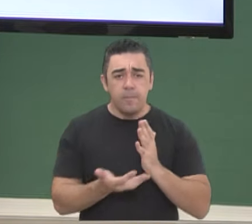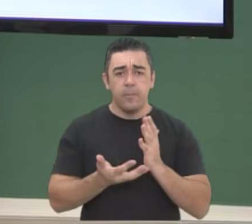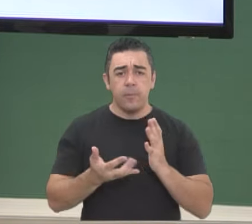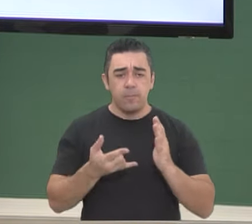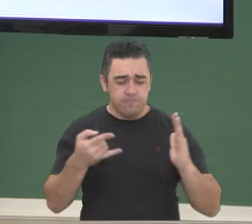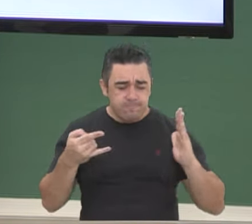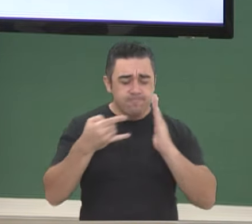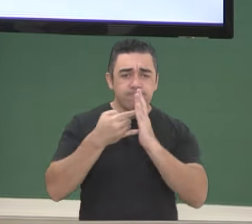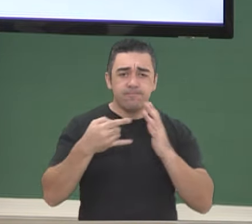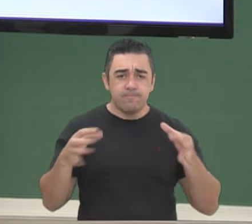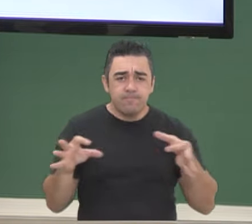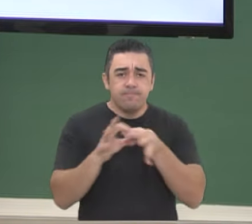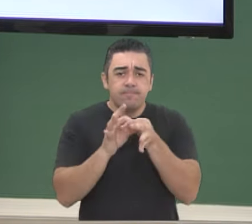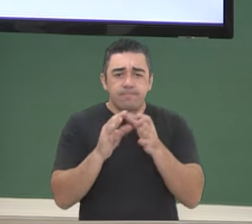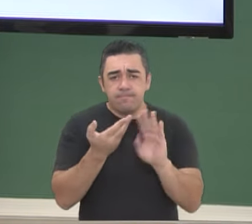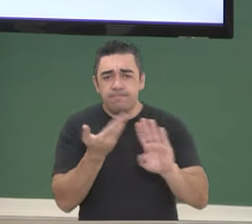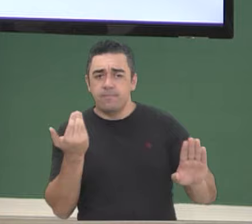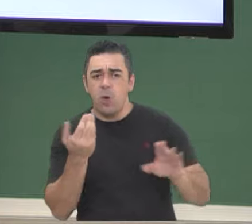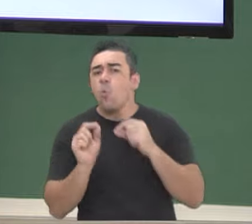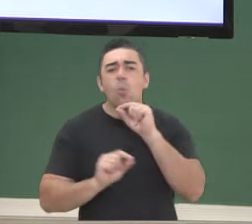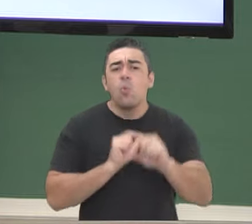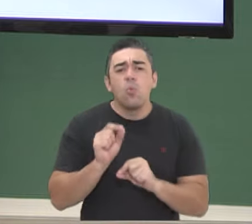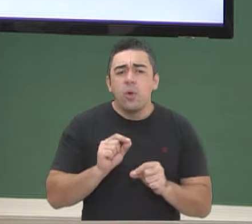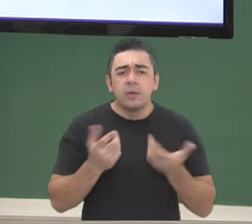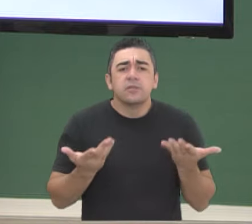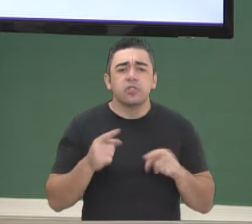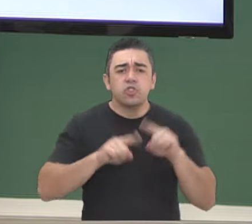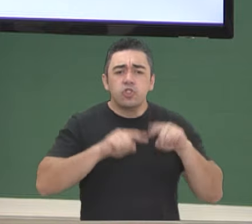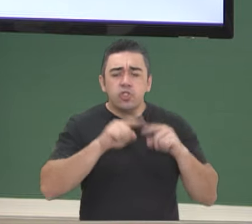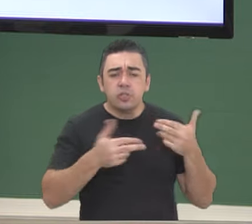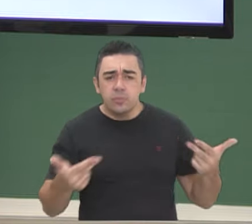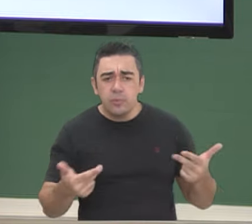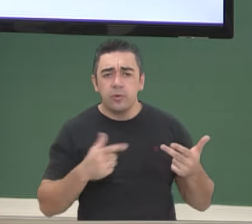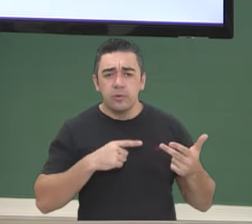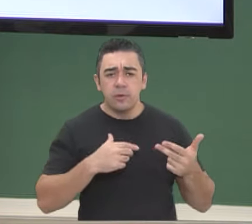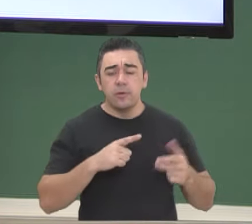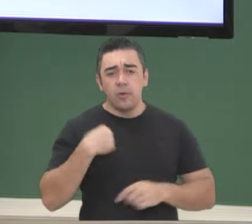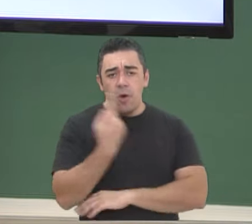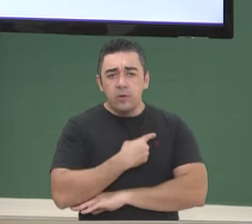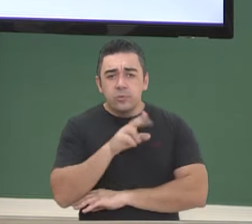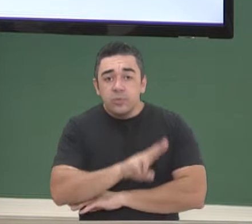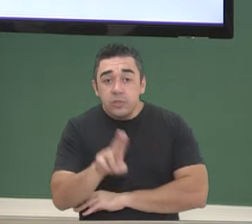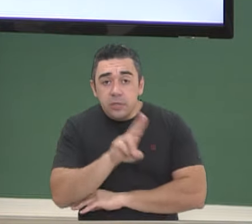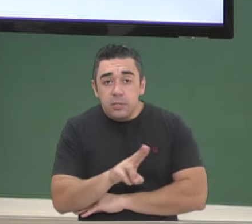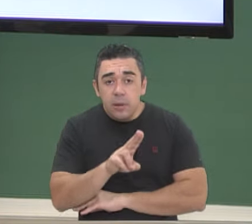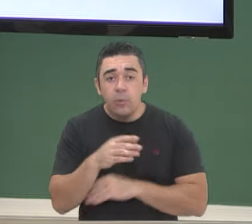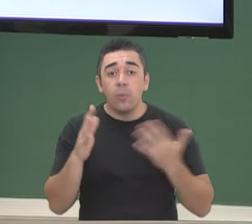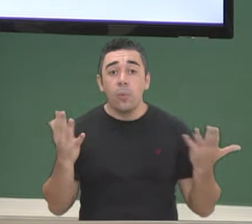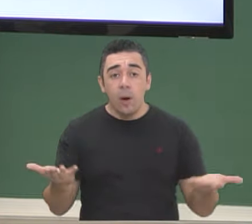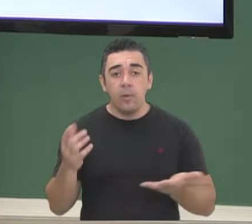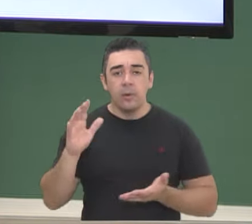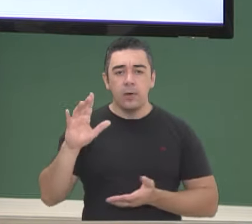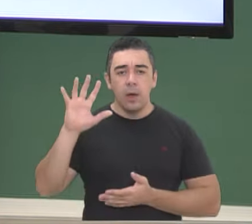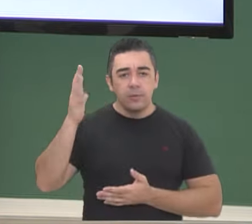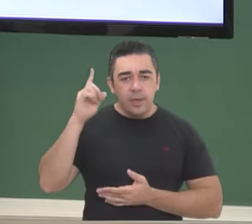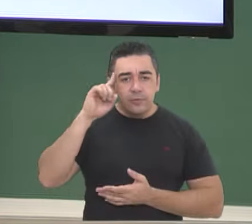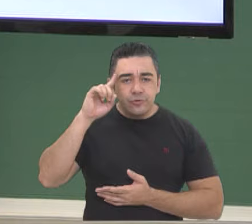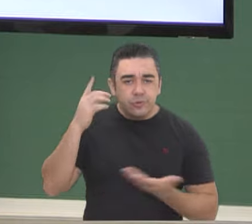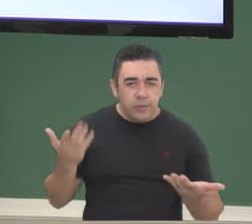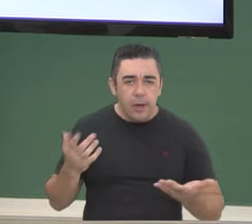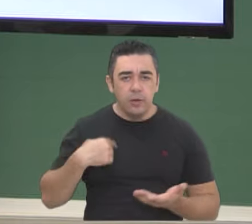envolvem magnetismo que aparelhos que objetos que a gente utiliza que situações do dia a dia